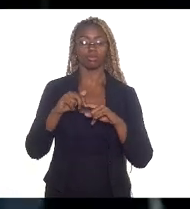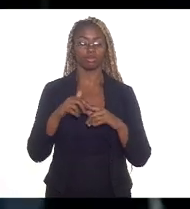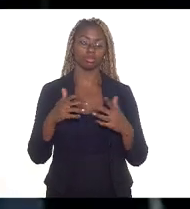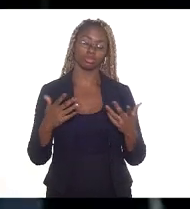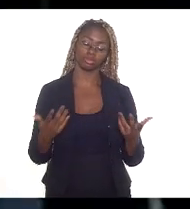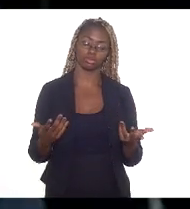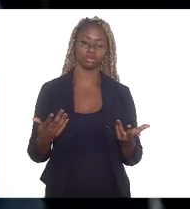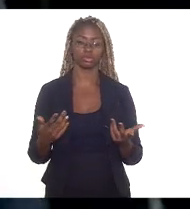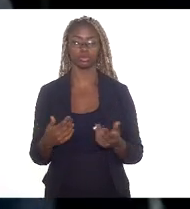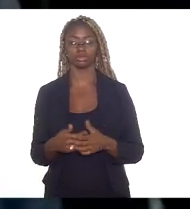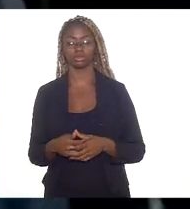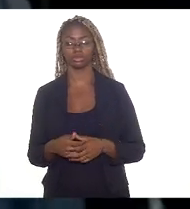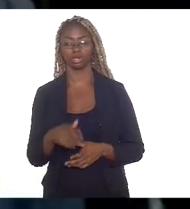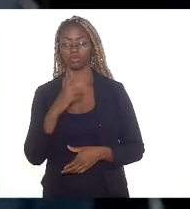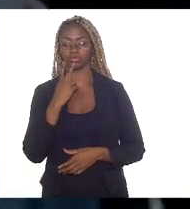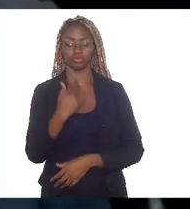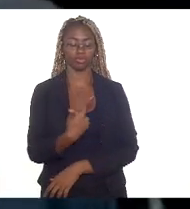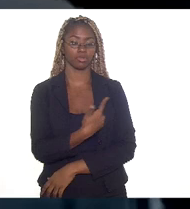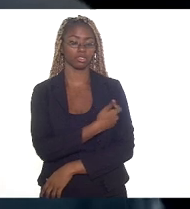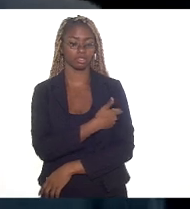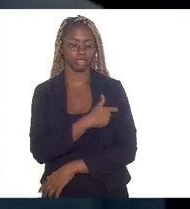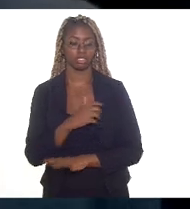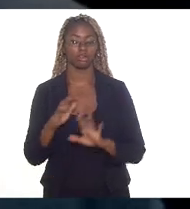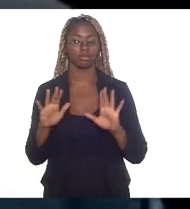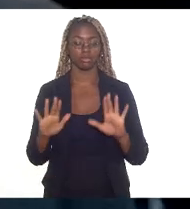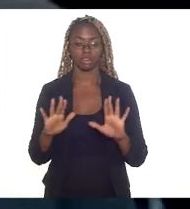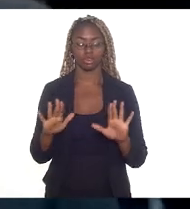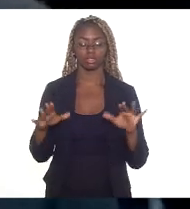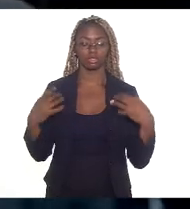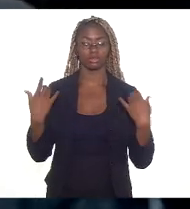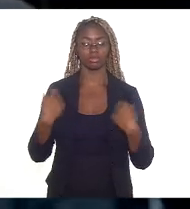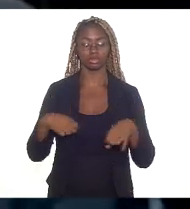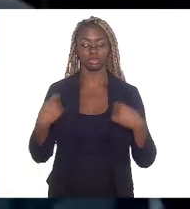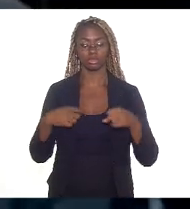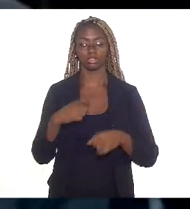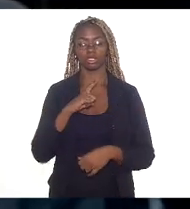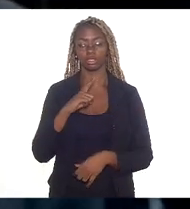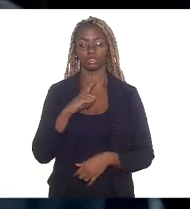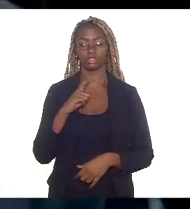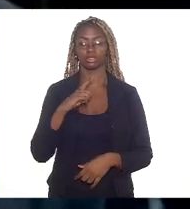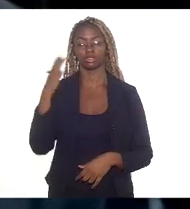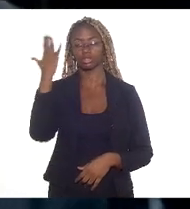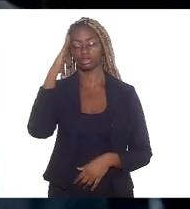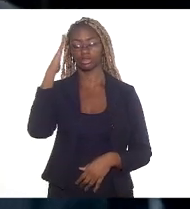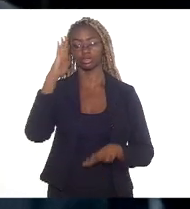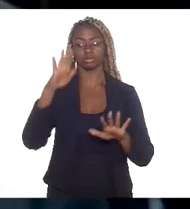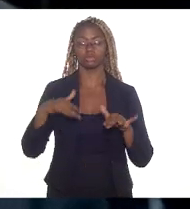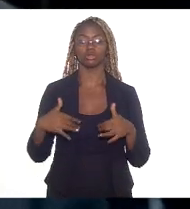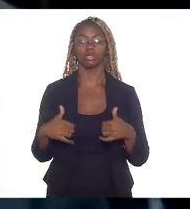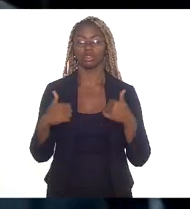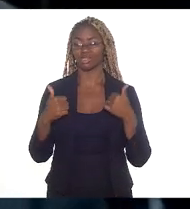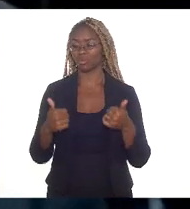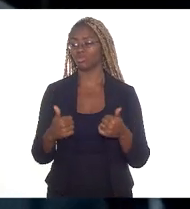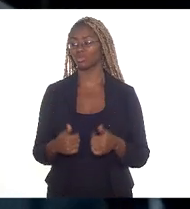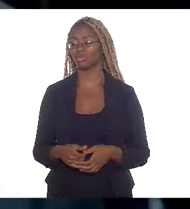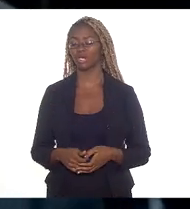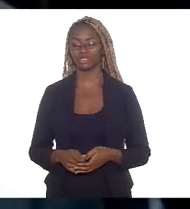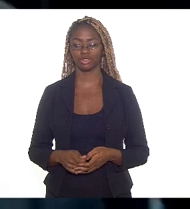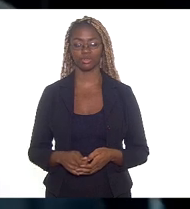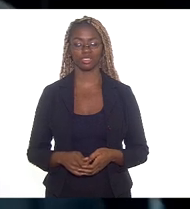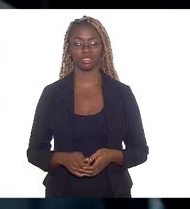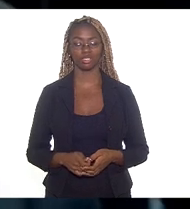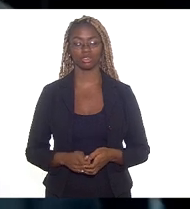disse, são as vacinas. Mas eu acho que a gente precisa ter um entendimento para que a gente, quando